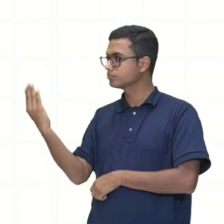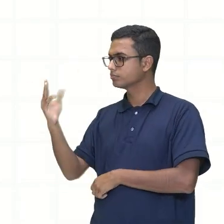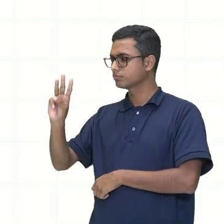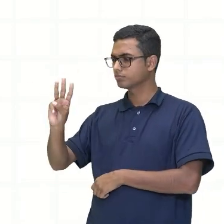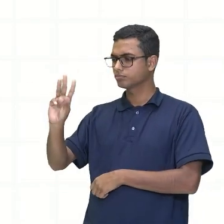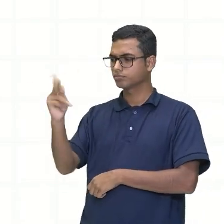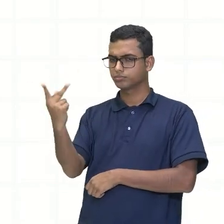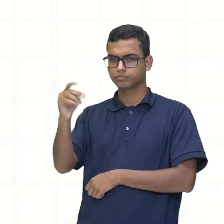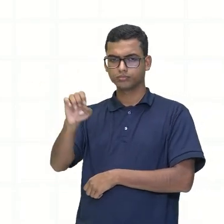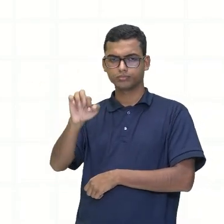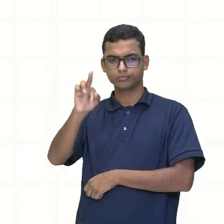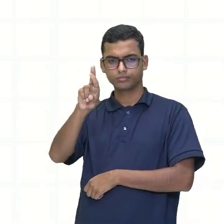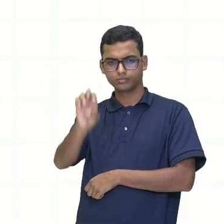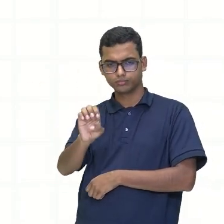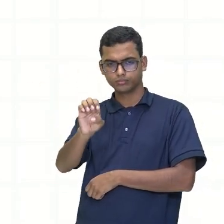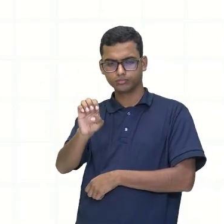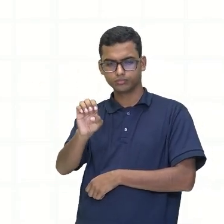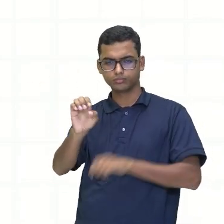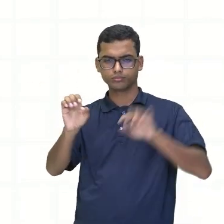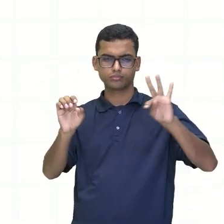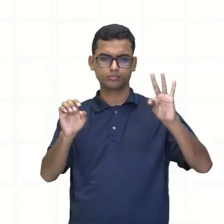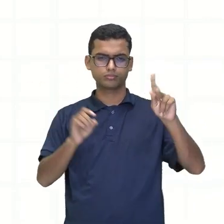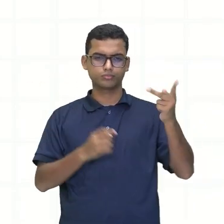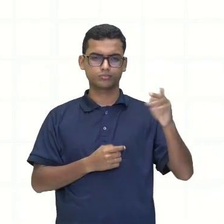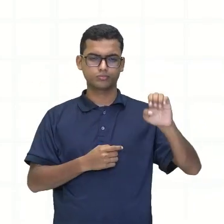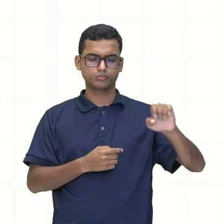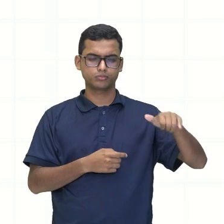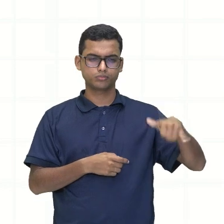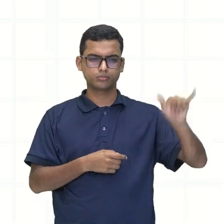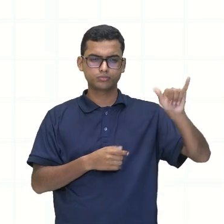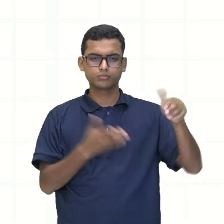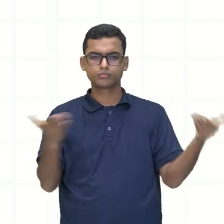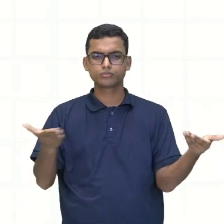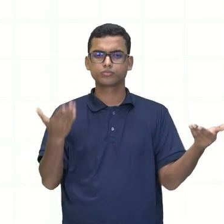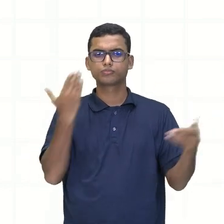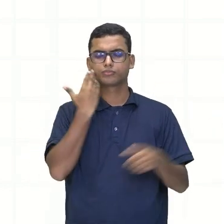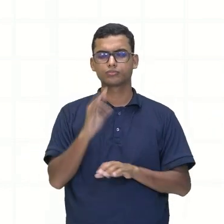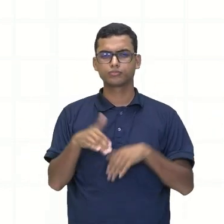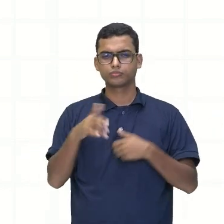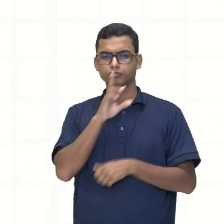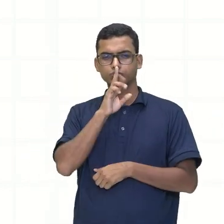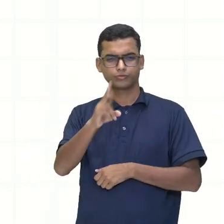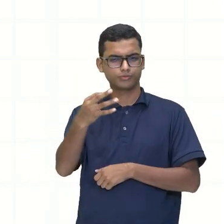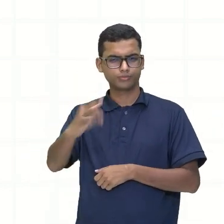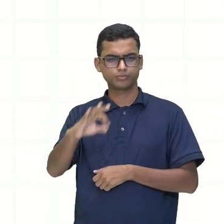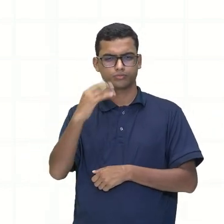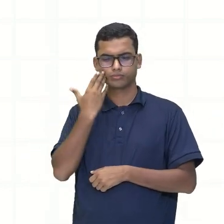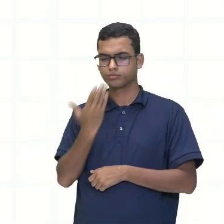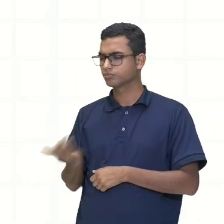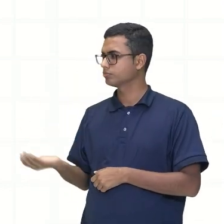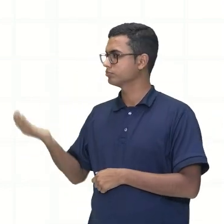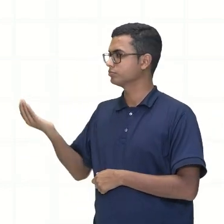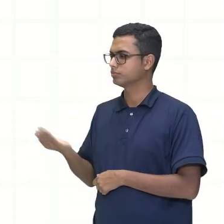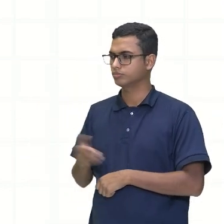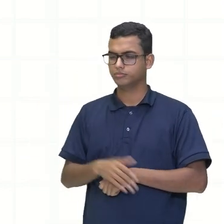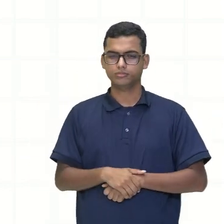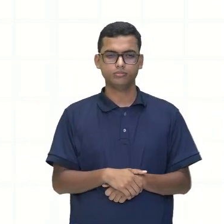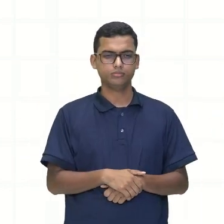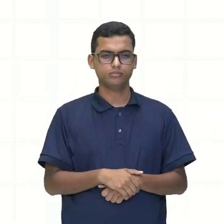vem entre eles, né? Vamos ver qual seria a alternativa correta.